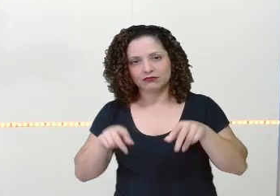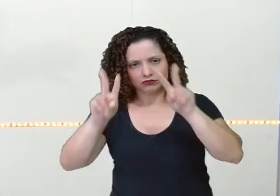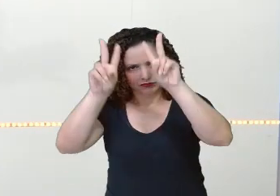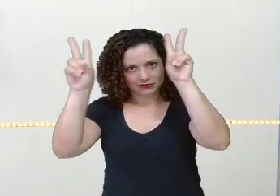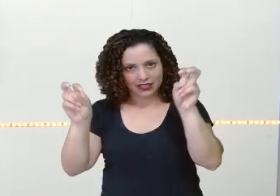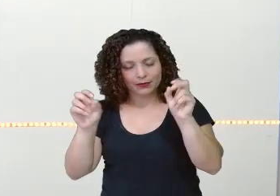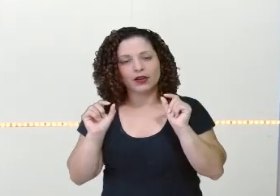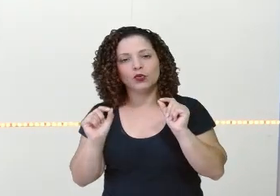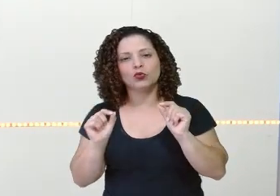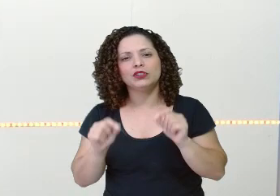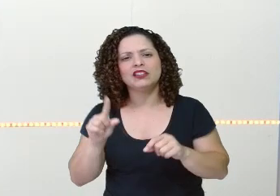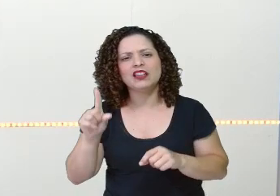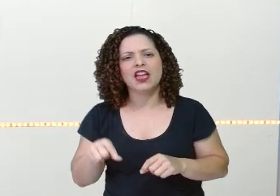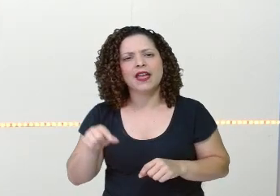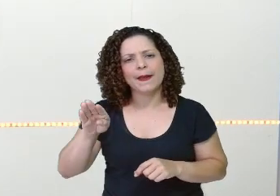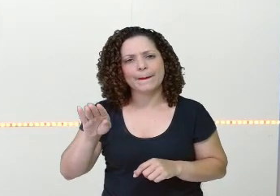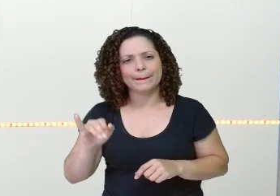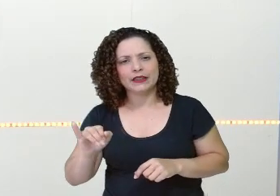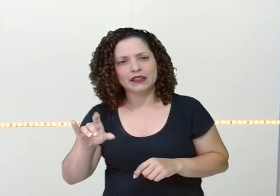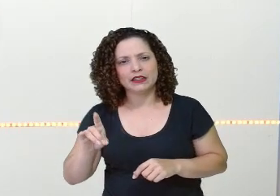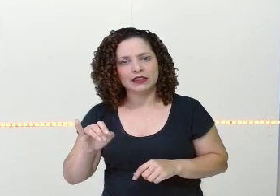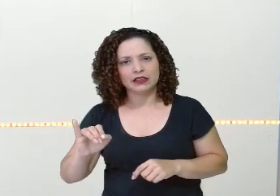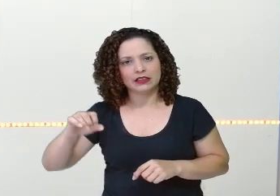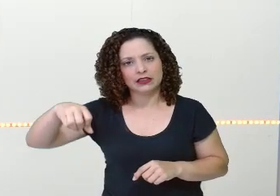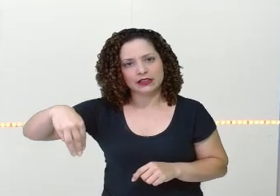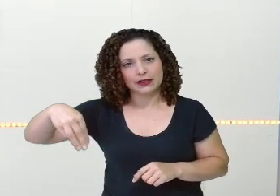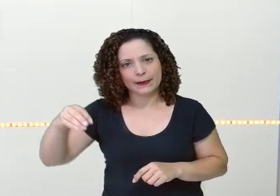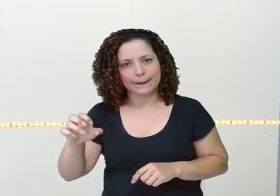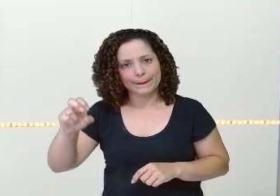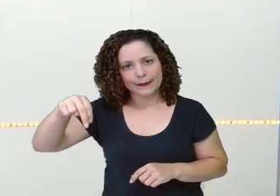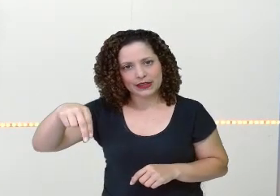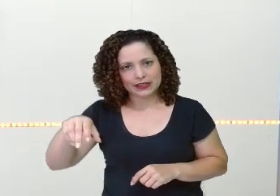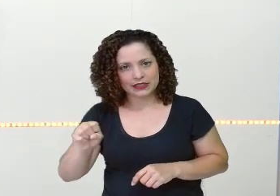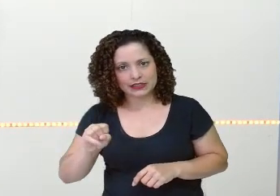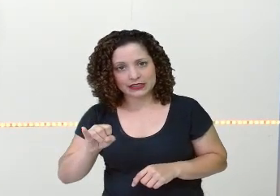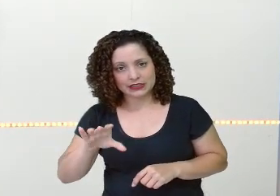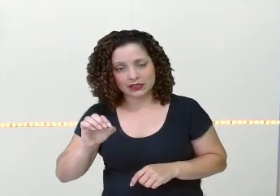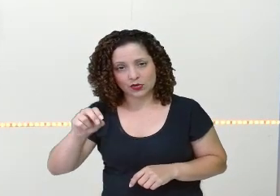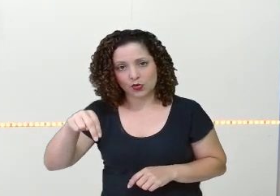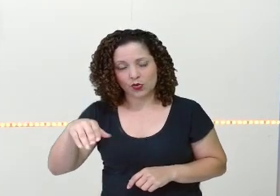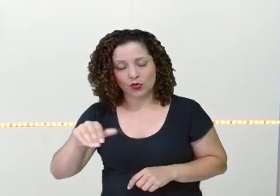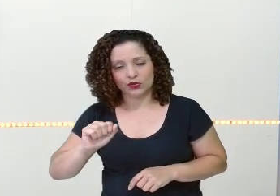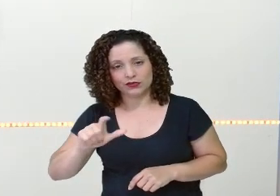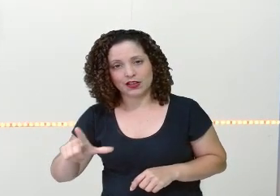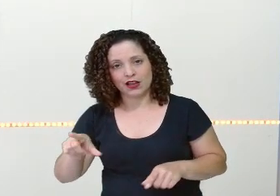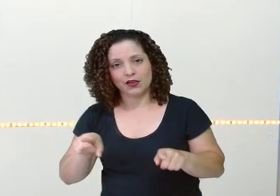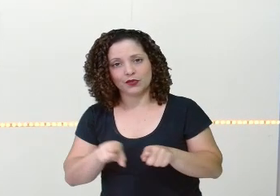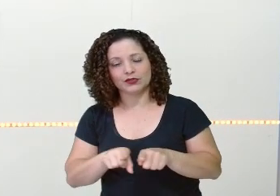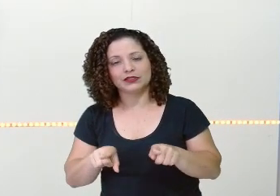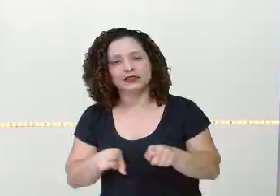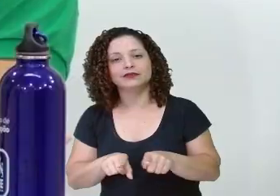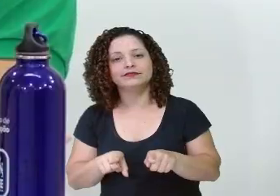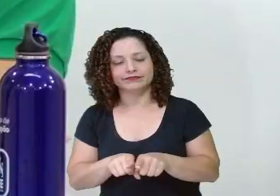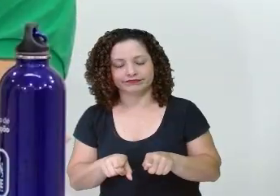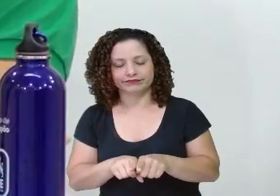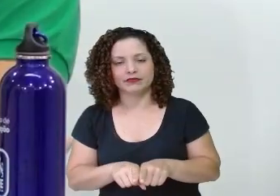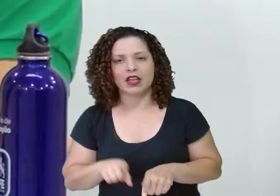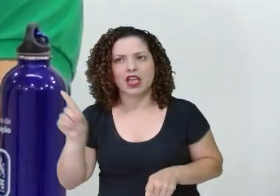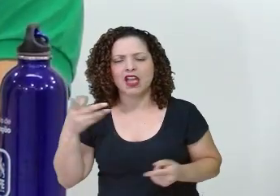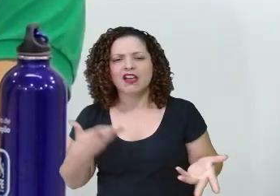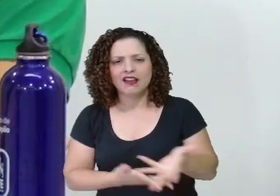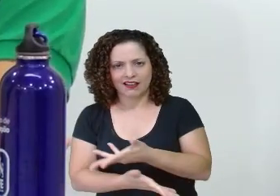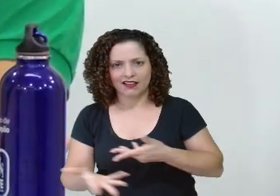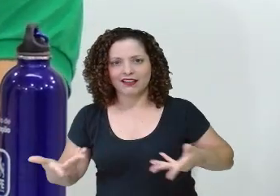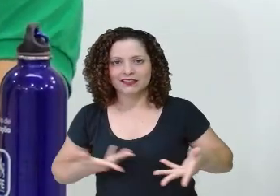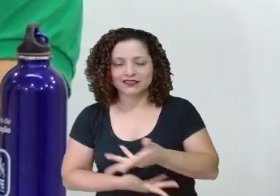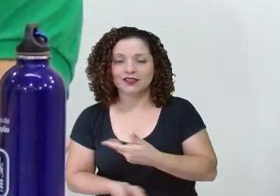bidimensional e o que é tridimensional em geografia. Esse é um assunto também que tem a ver com matemática, né, professora? Isso mesmo, assunto presente